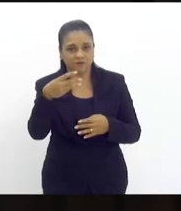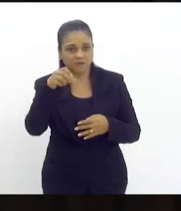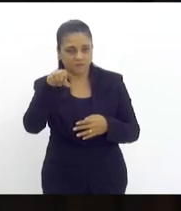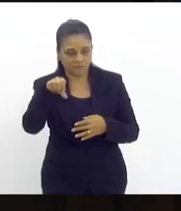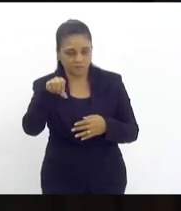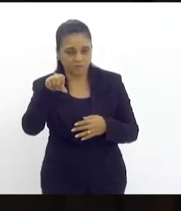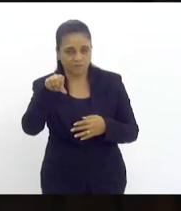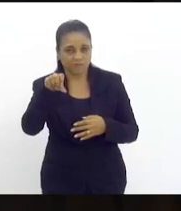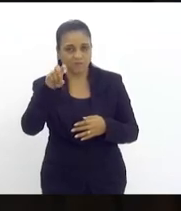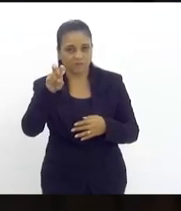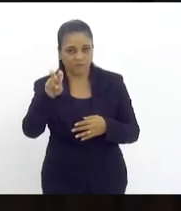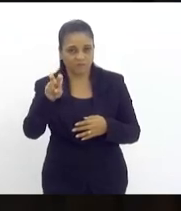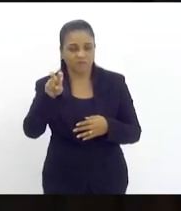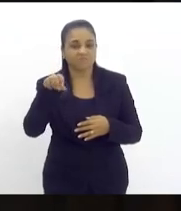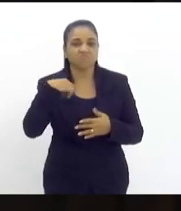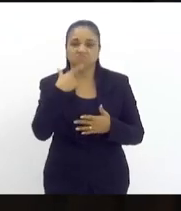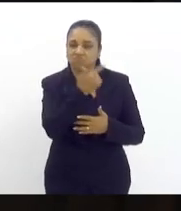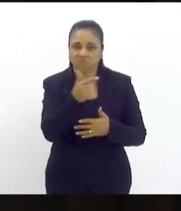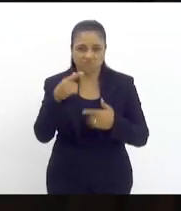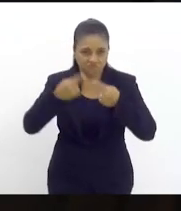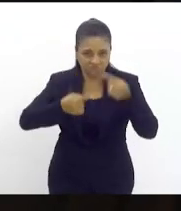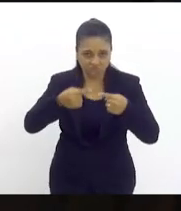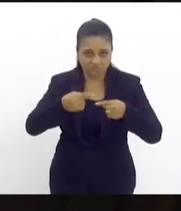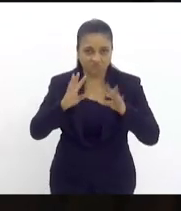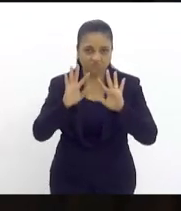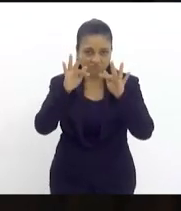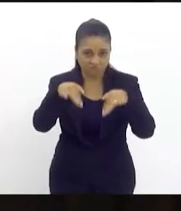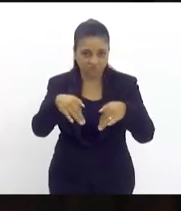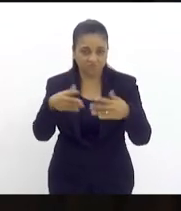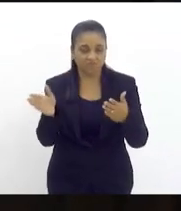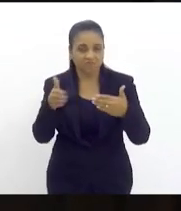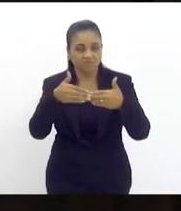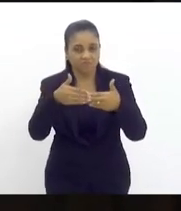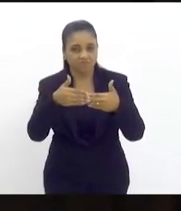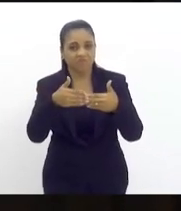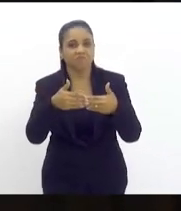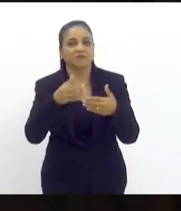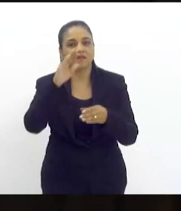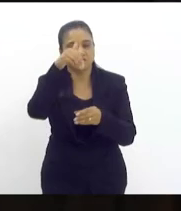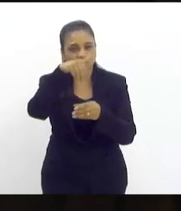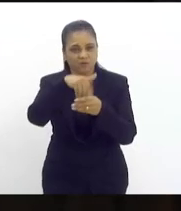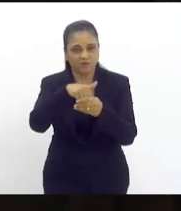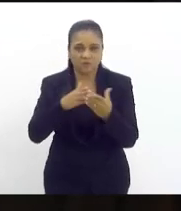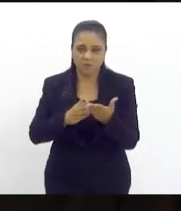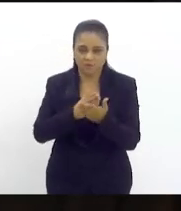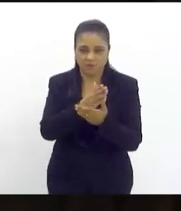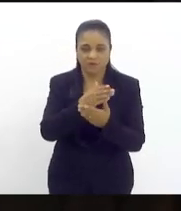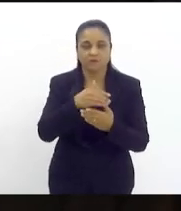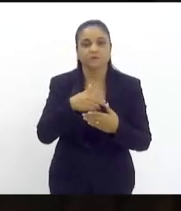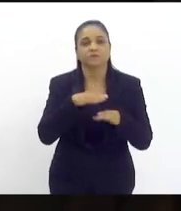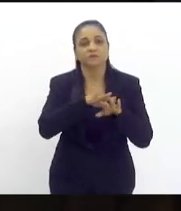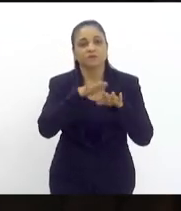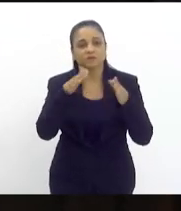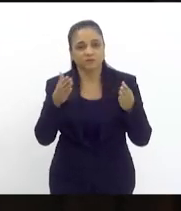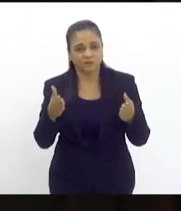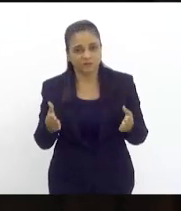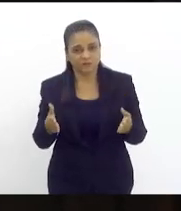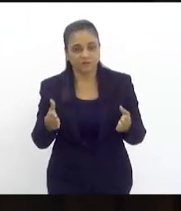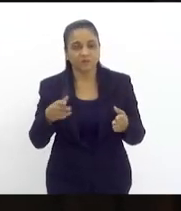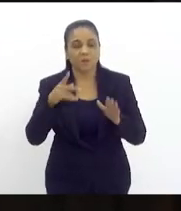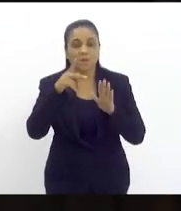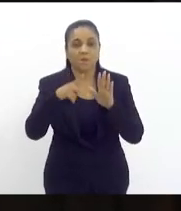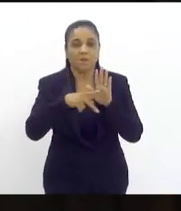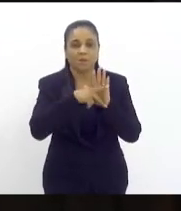Rocha. Em discussão, não havendo quem queira discutir, encerrada a discussão, em votação, aprovado.